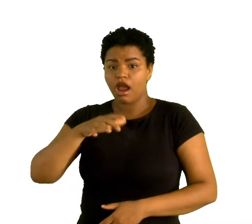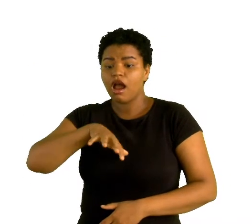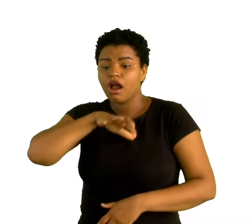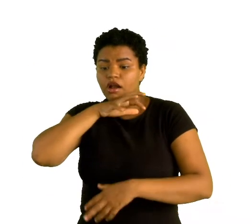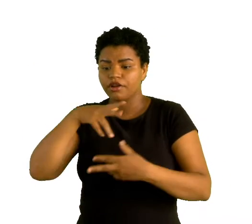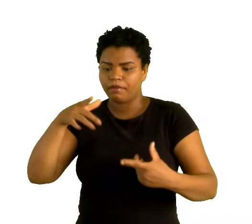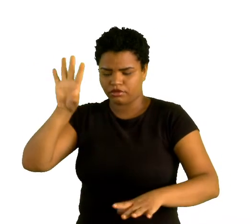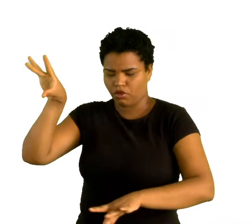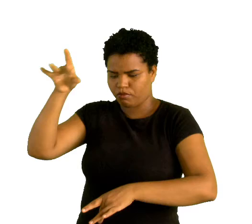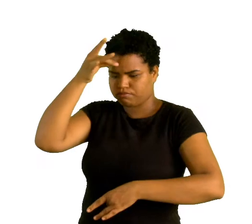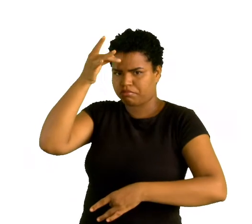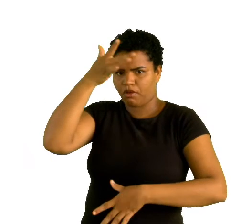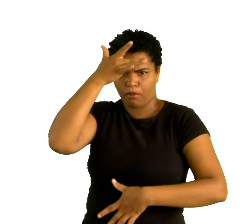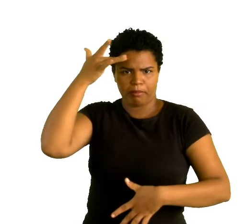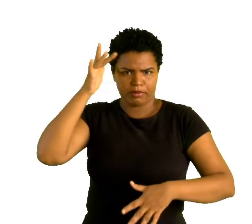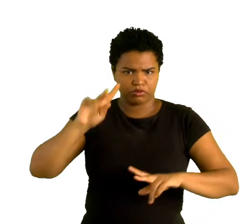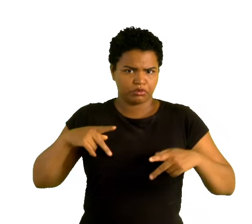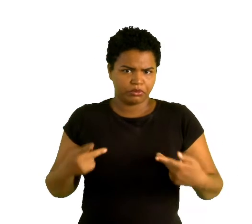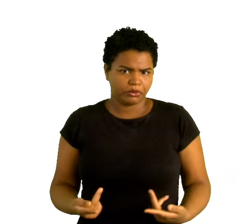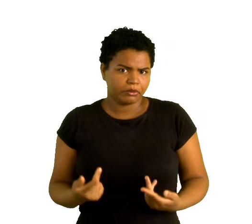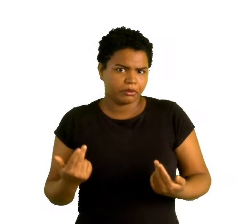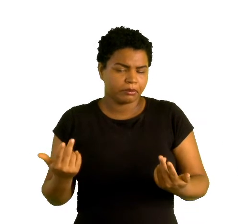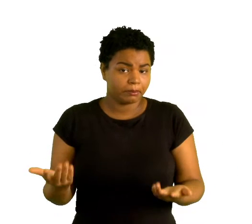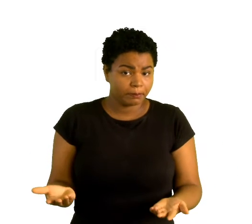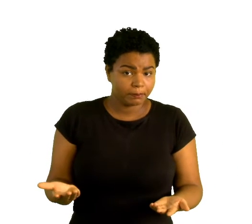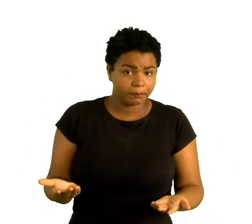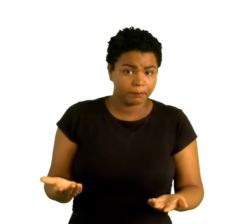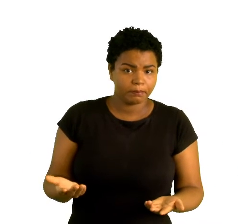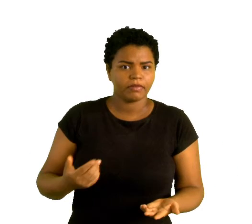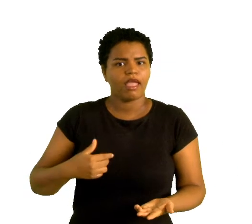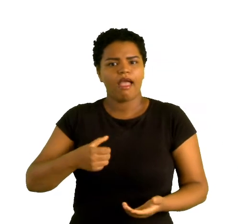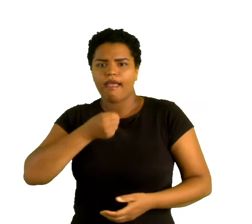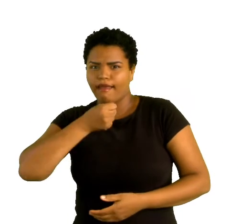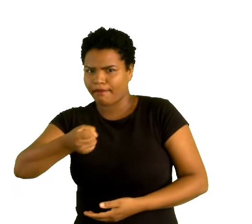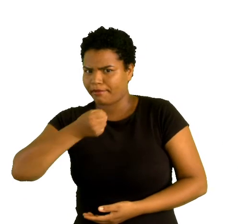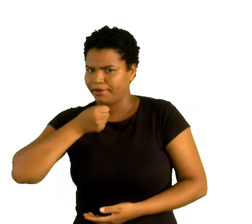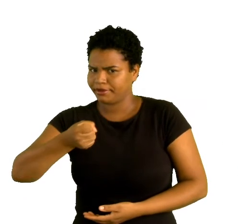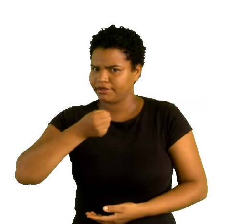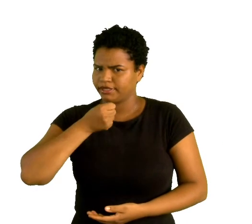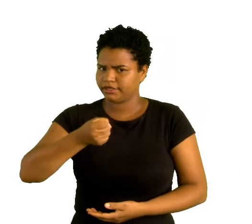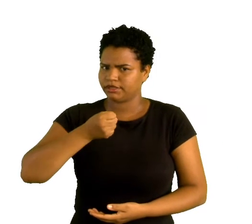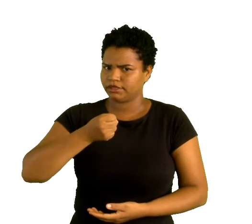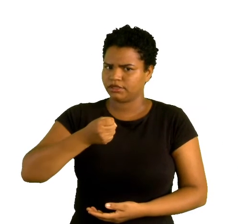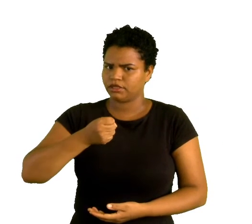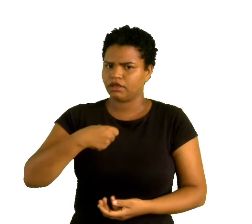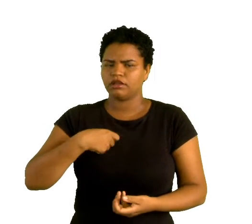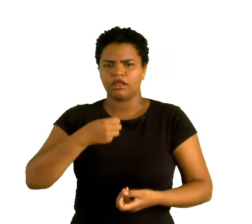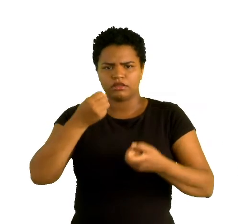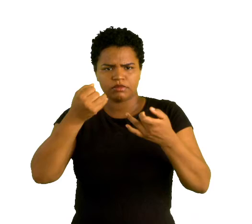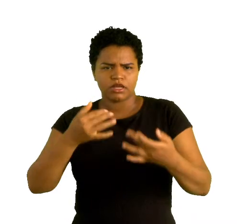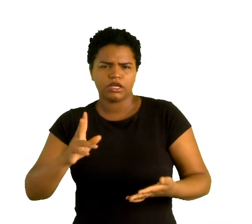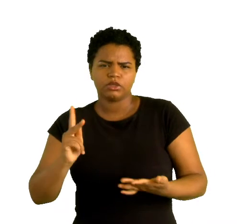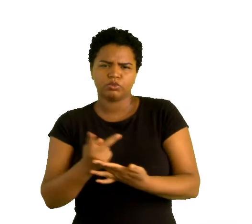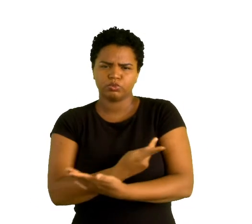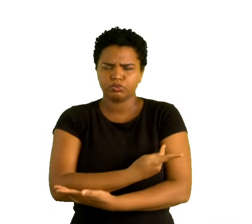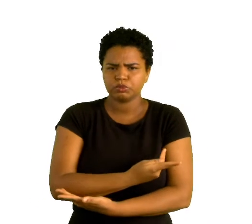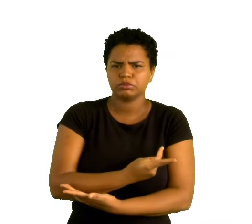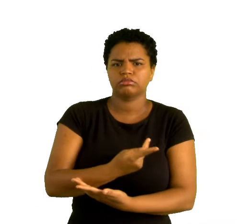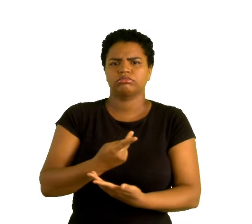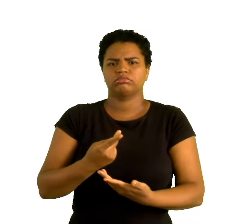que agem como pessoas? É uma reportagem? Está contando um fato que ocorreu? Está sendo